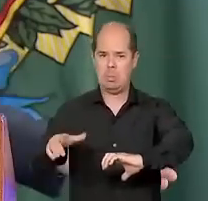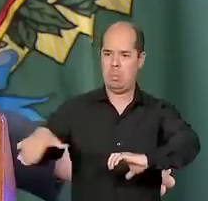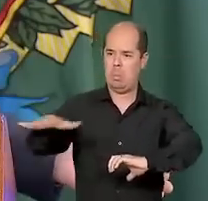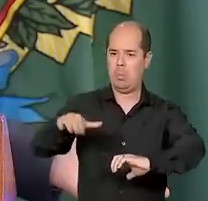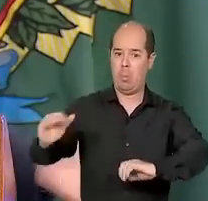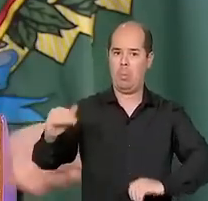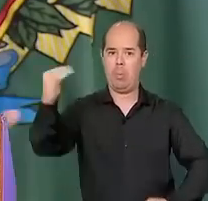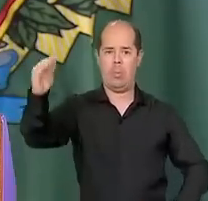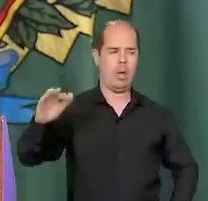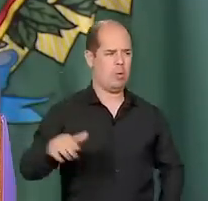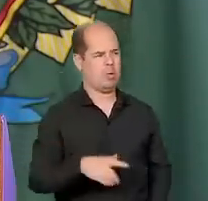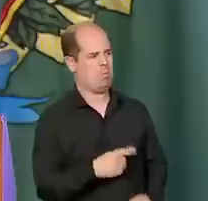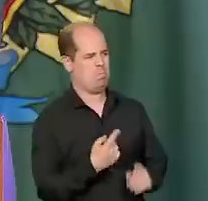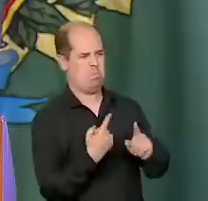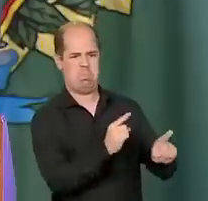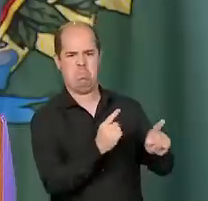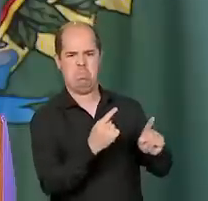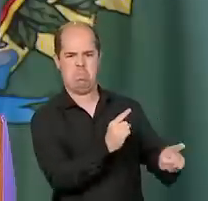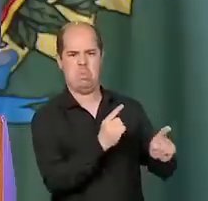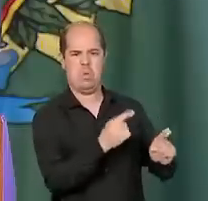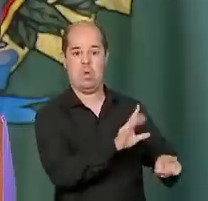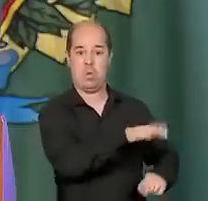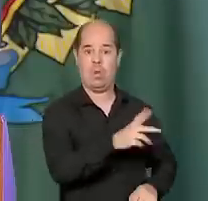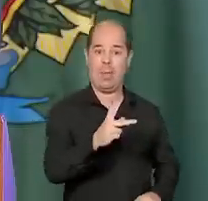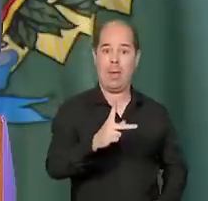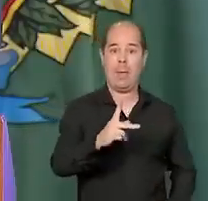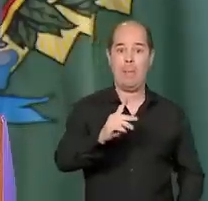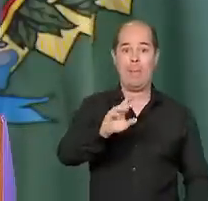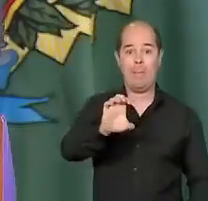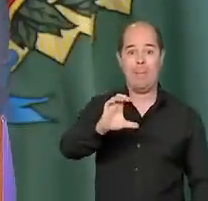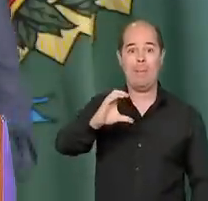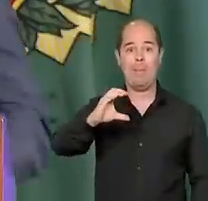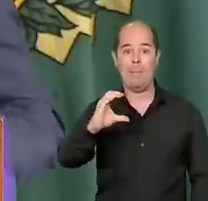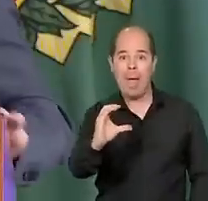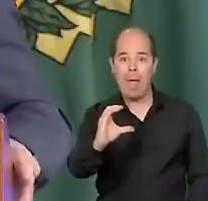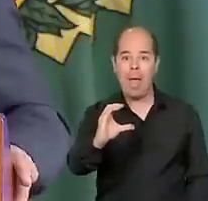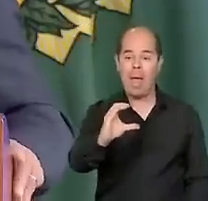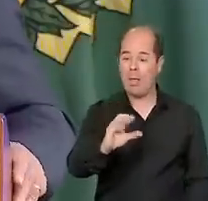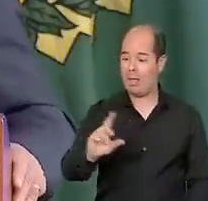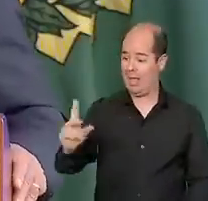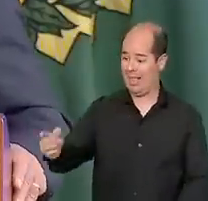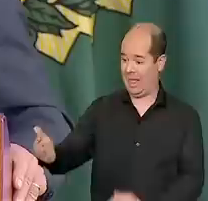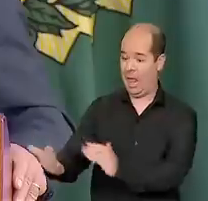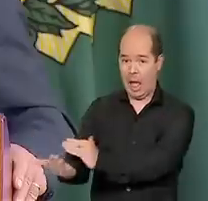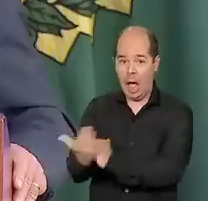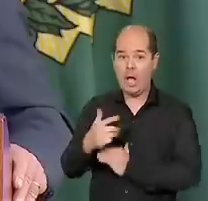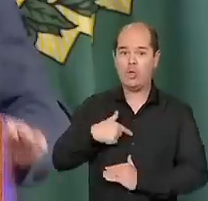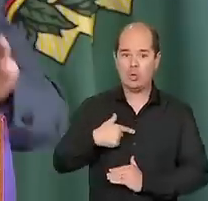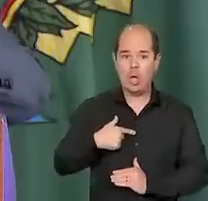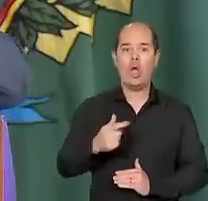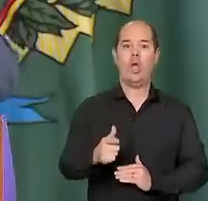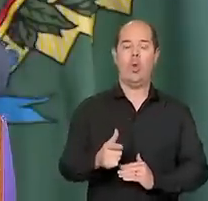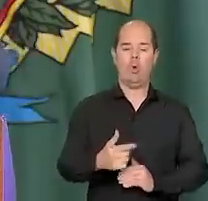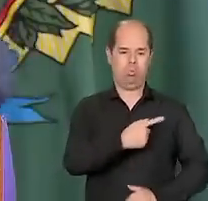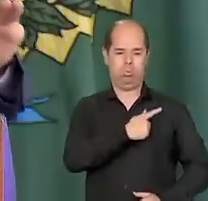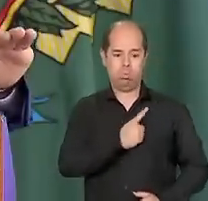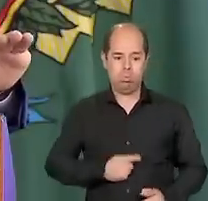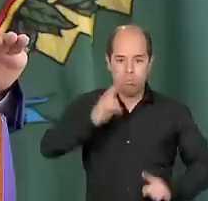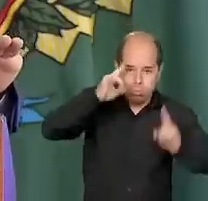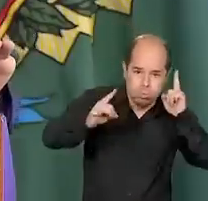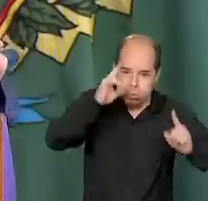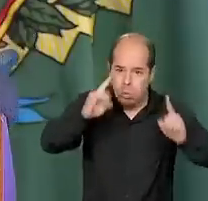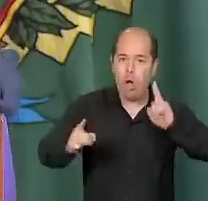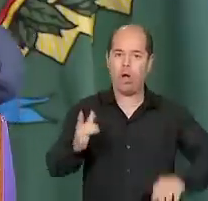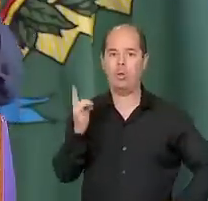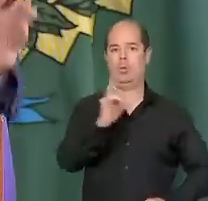supostamente de oposição, aprovar uma PEC para lhe garantir governabilidade no próximo ano. Esse é um fato